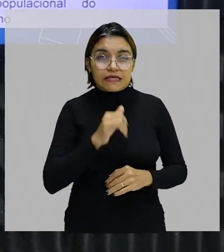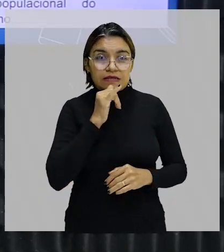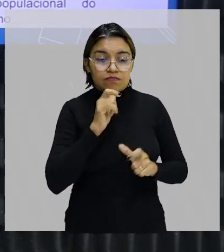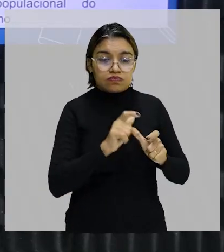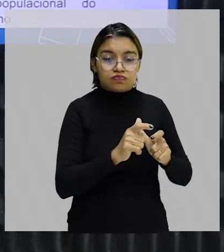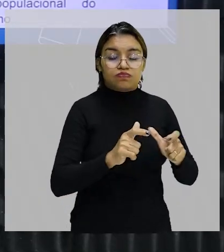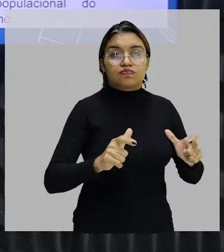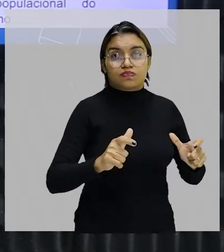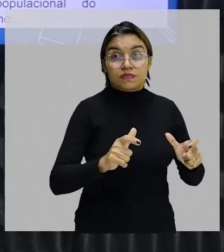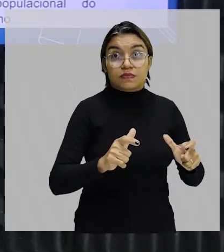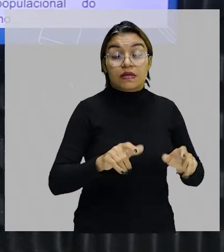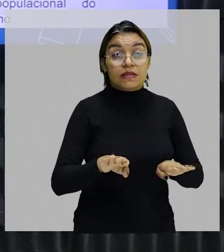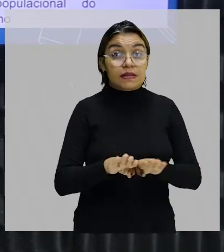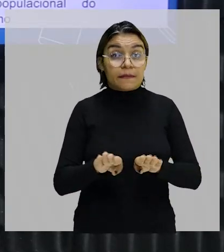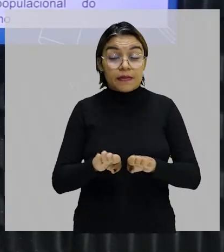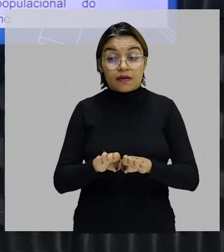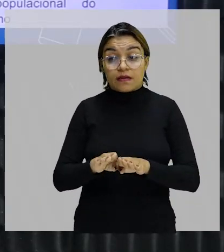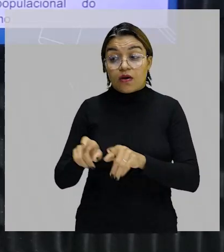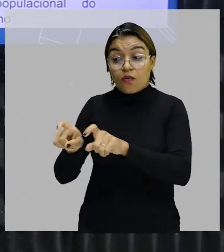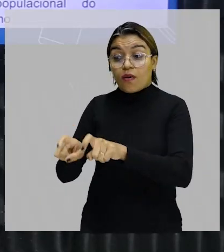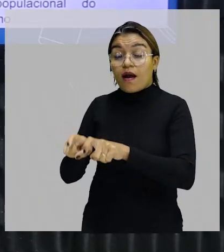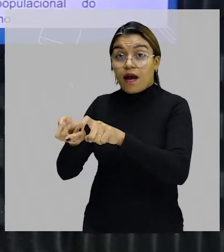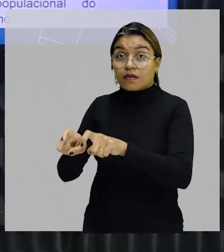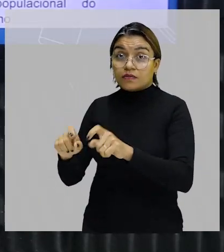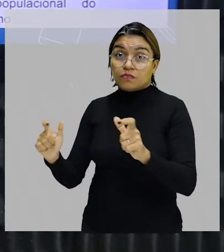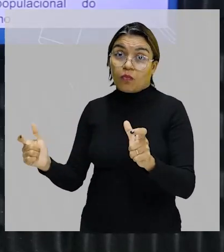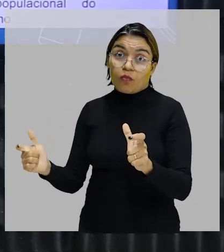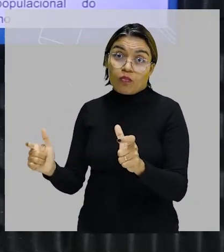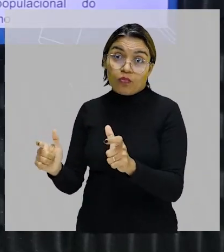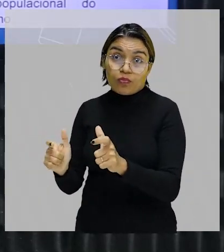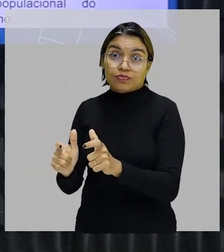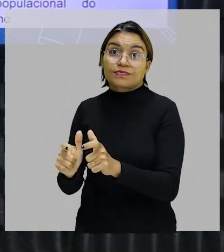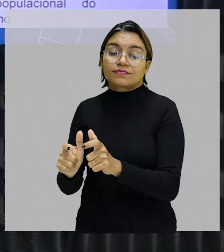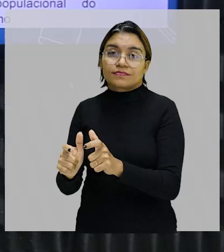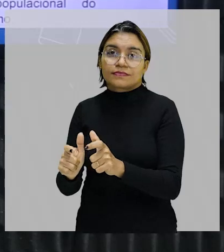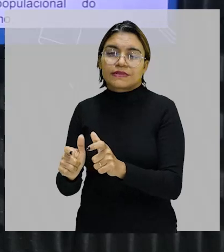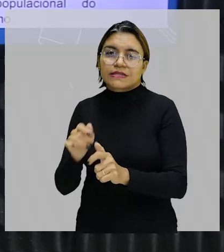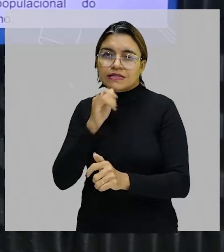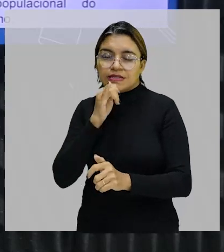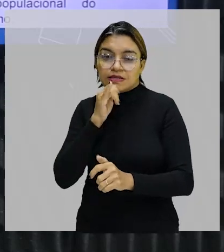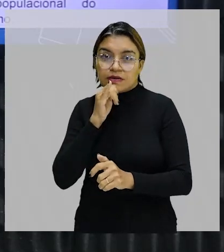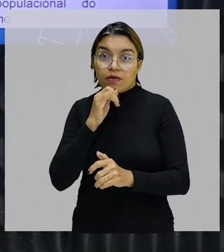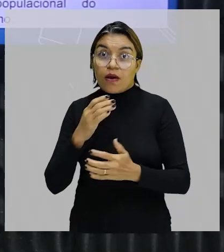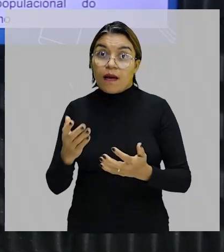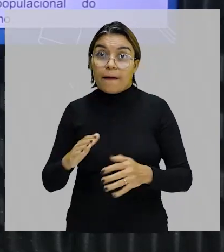como vertical, e o esvaziamento do espaço rural. Não é à toa que hoje o mundo ele é